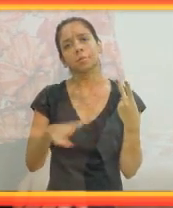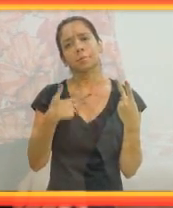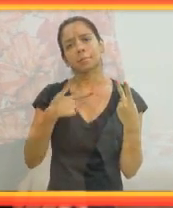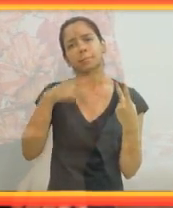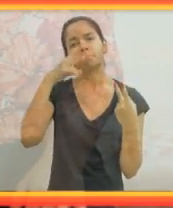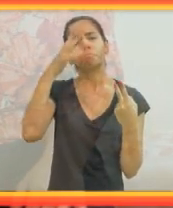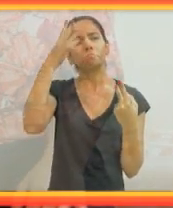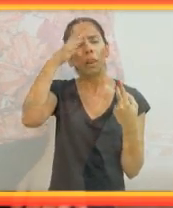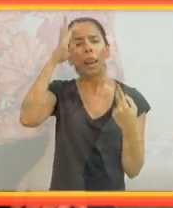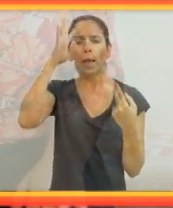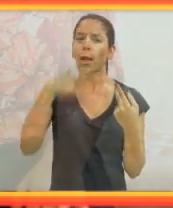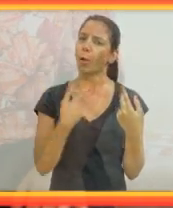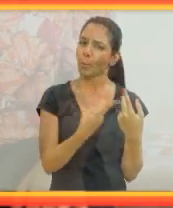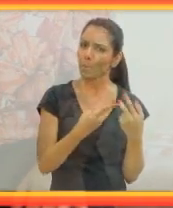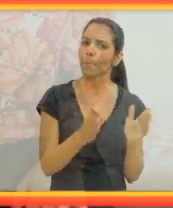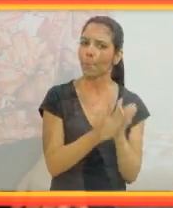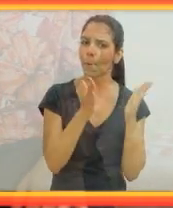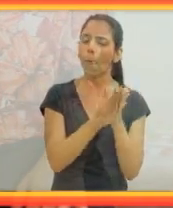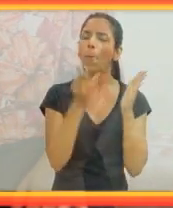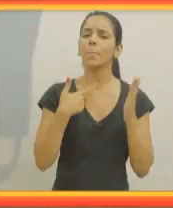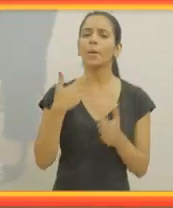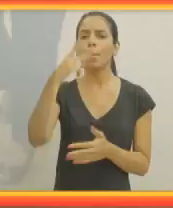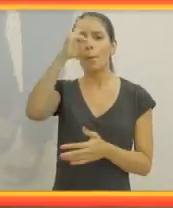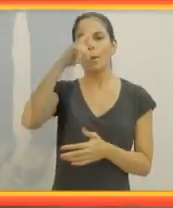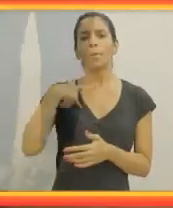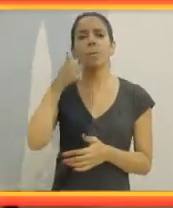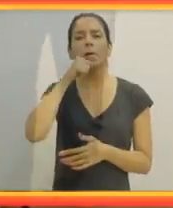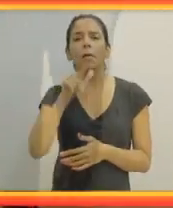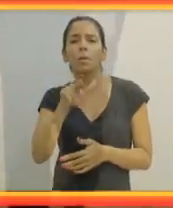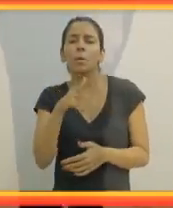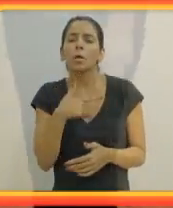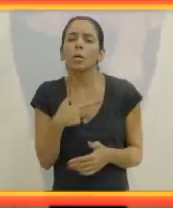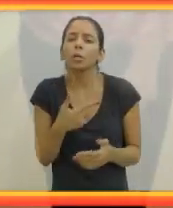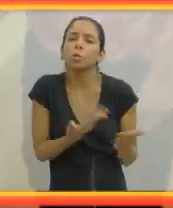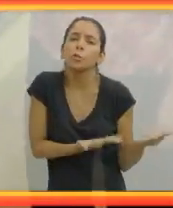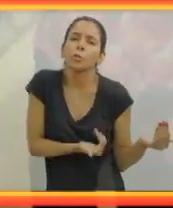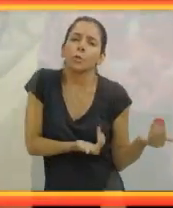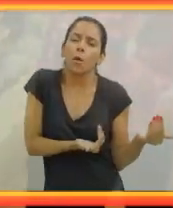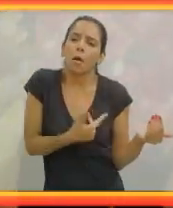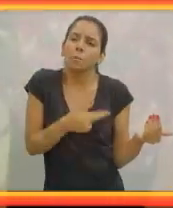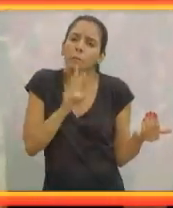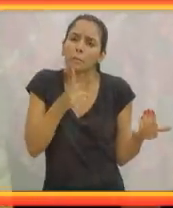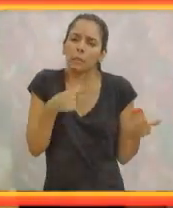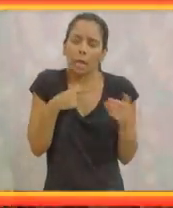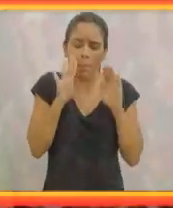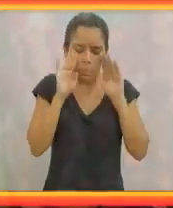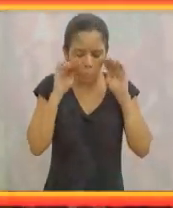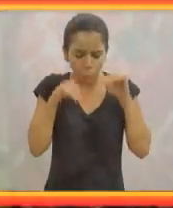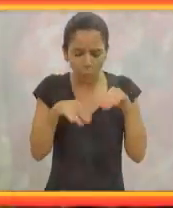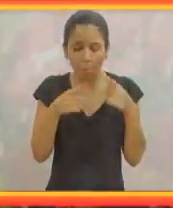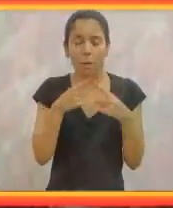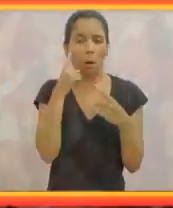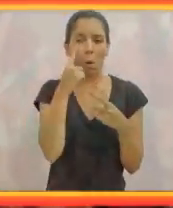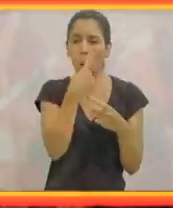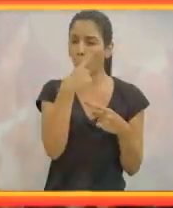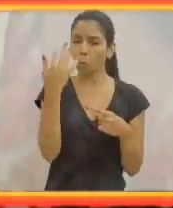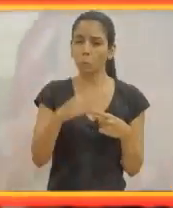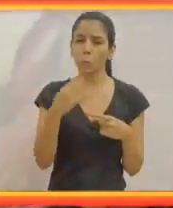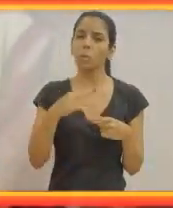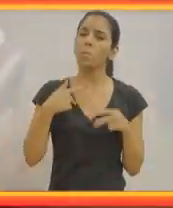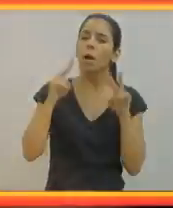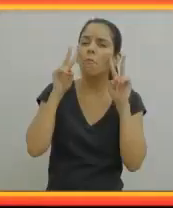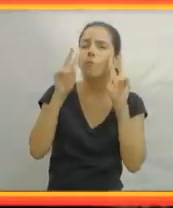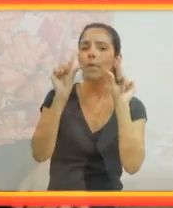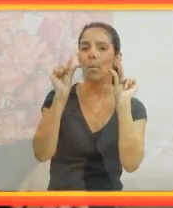muito legal, mesmo pobre. Eu me lembro da minha irmã novinha, com a cabeça vai baixada, que os olhos dela doíam muito, mas enxergava